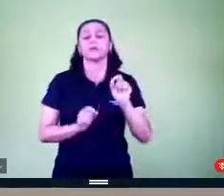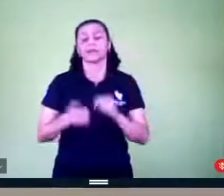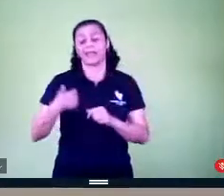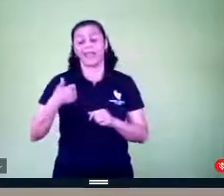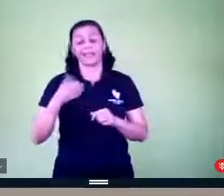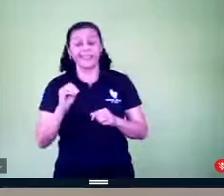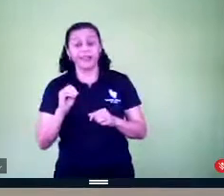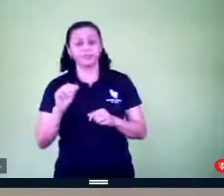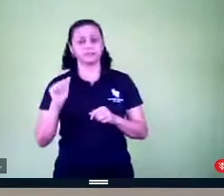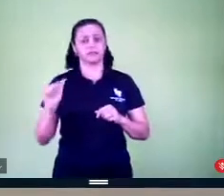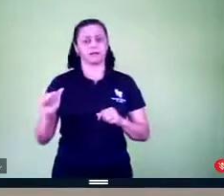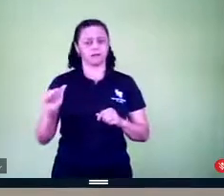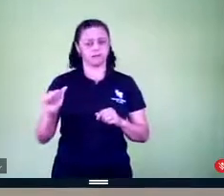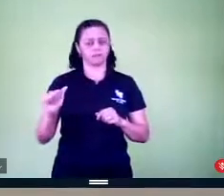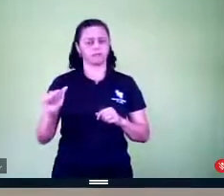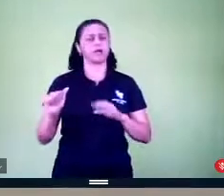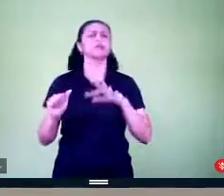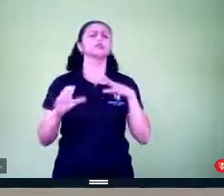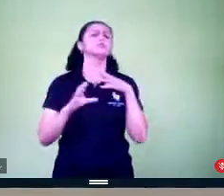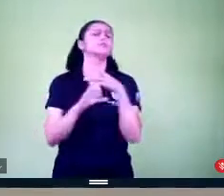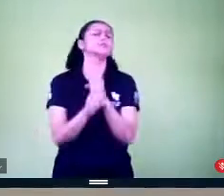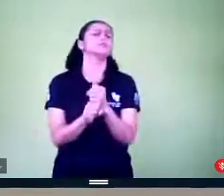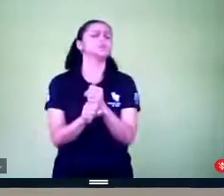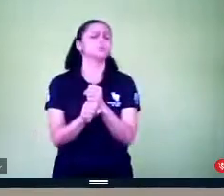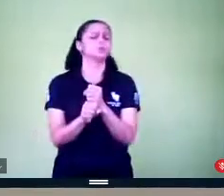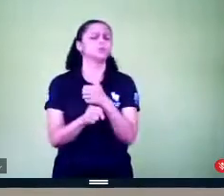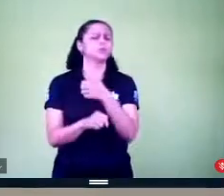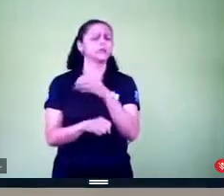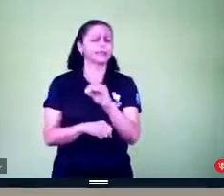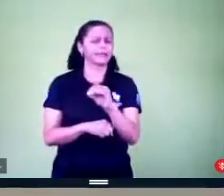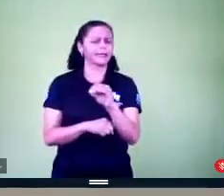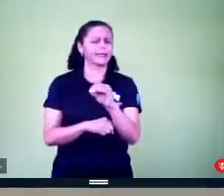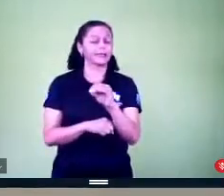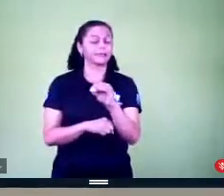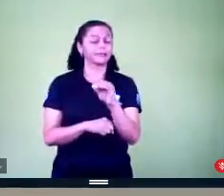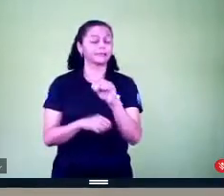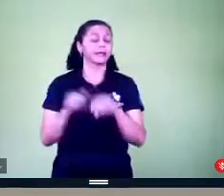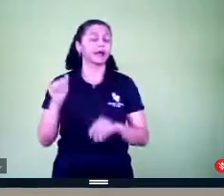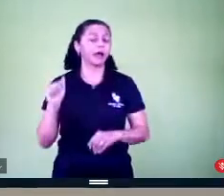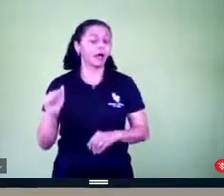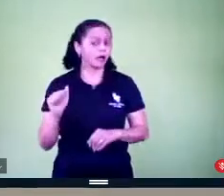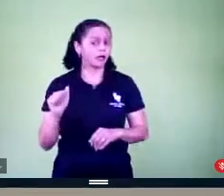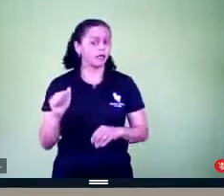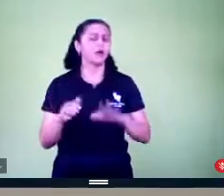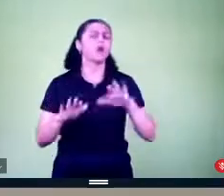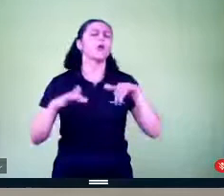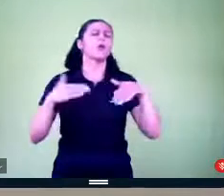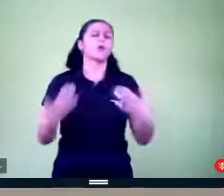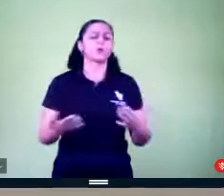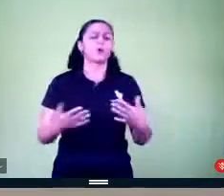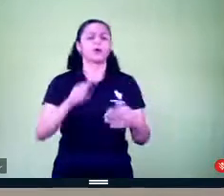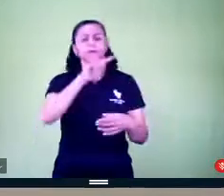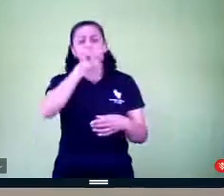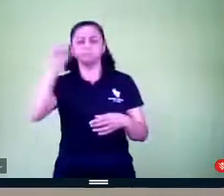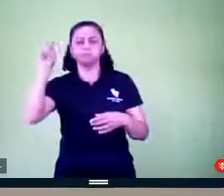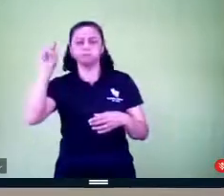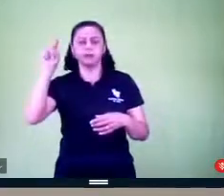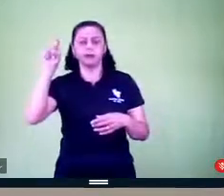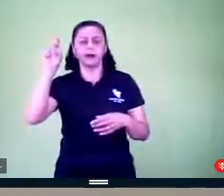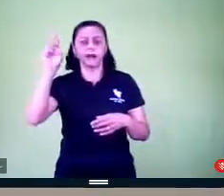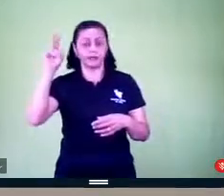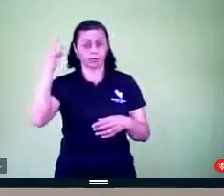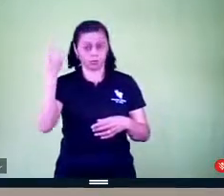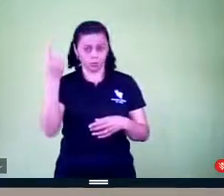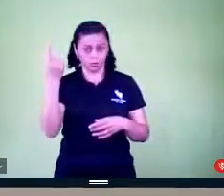amperes, qual é o percentual, qual é a fração, qual é a parte que vai descer por R1 de 4 ohms, qual é a parte que vai descer